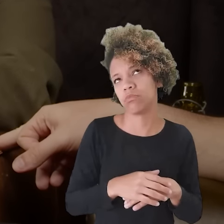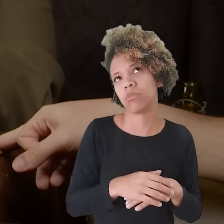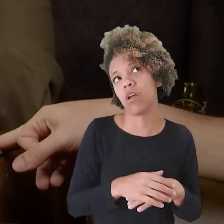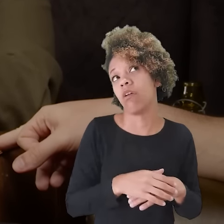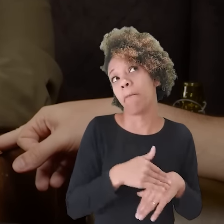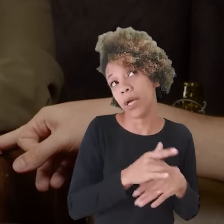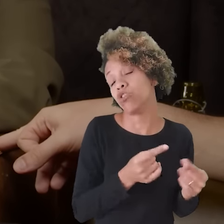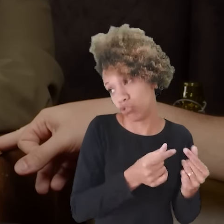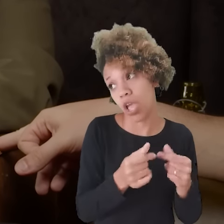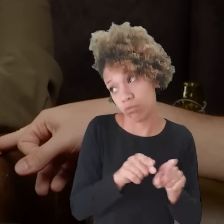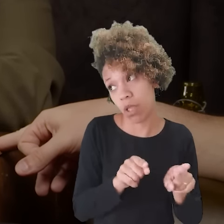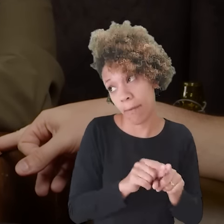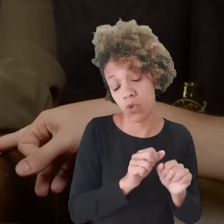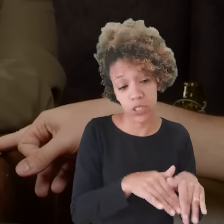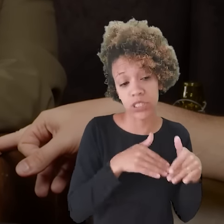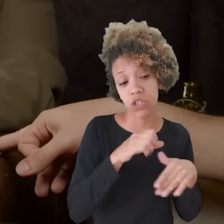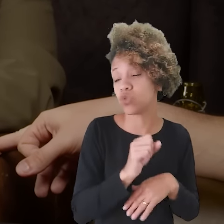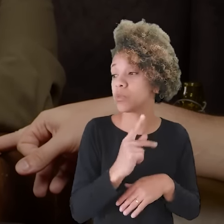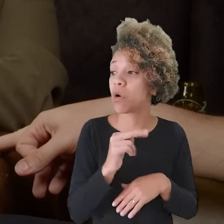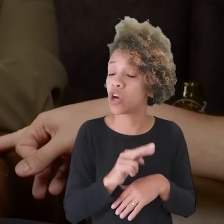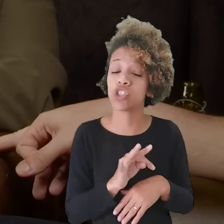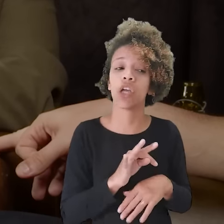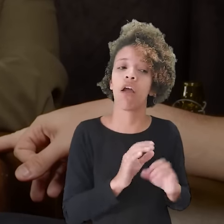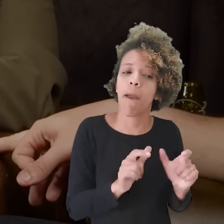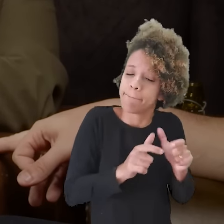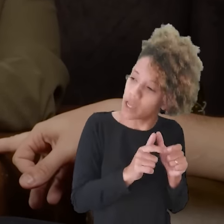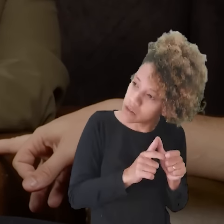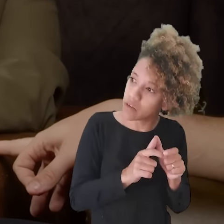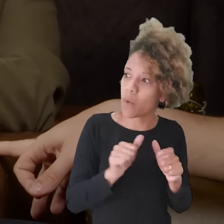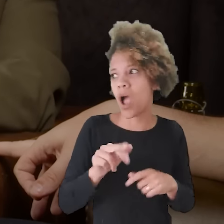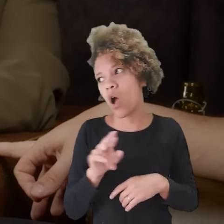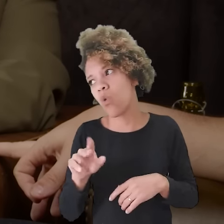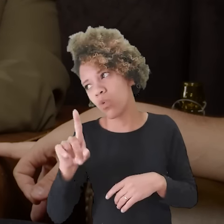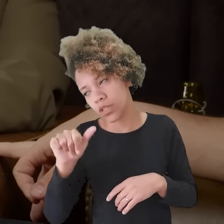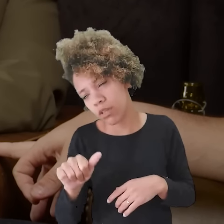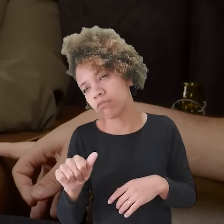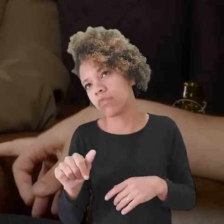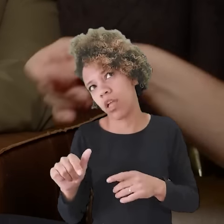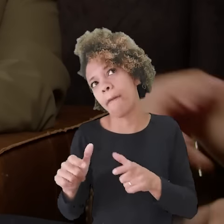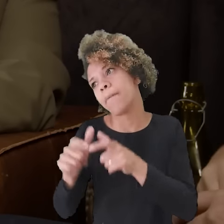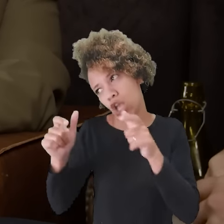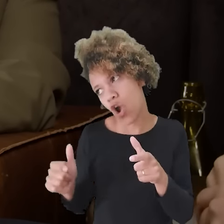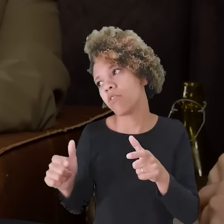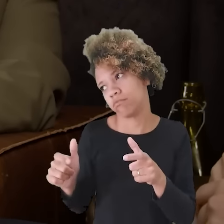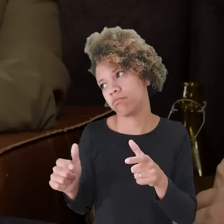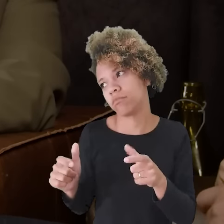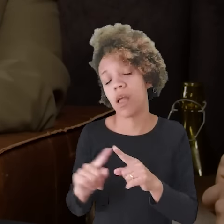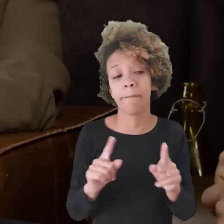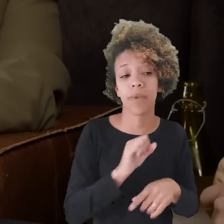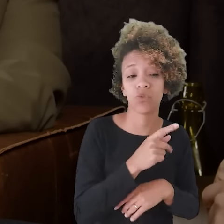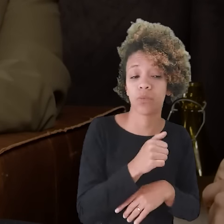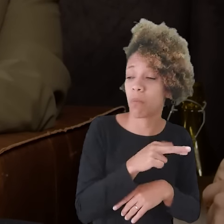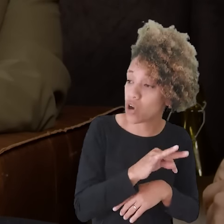a questão tem mais título mas dinheiro o estado do esporte é menor do que o do do Arruda do arruda é maior